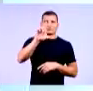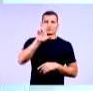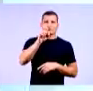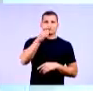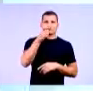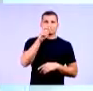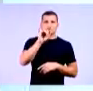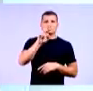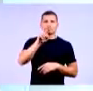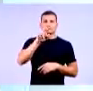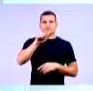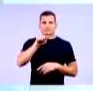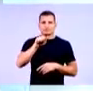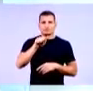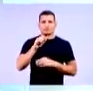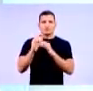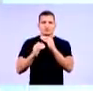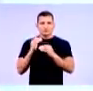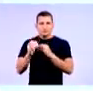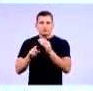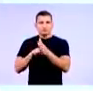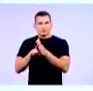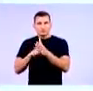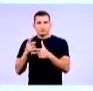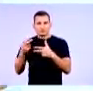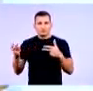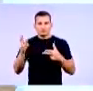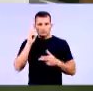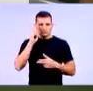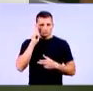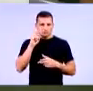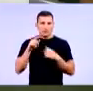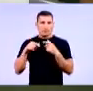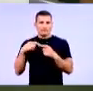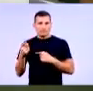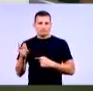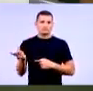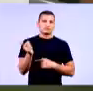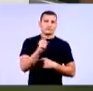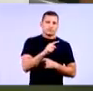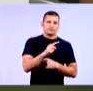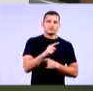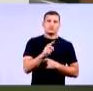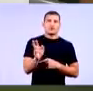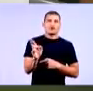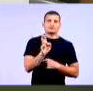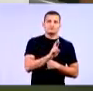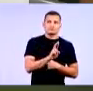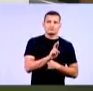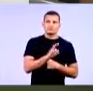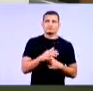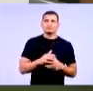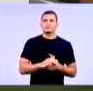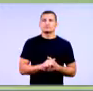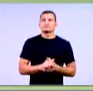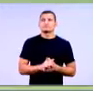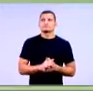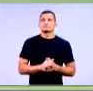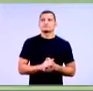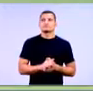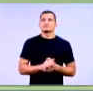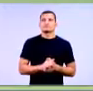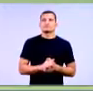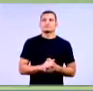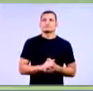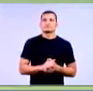si próprio, né, os dados e depois traz o retorno. Ok? Então, para a gente fechar a ideia, aqui um último exemplo.